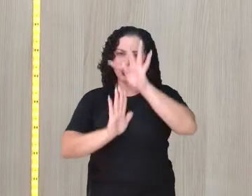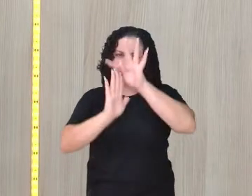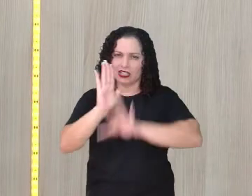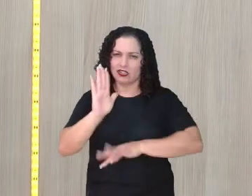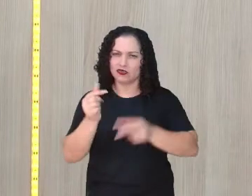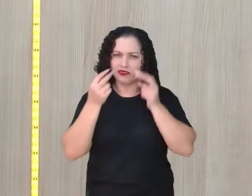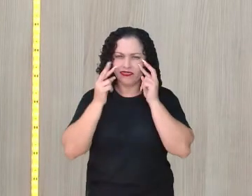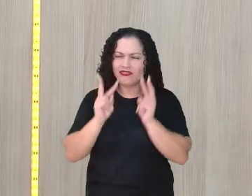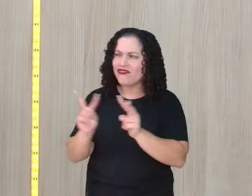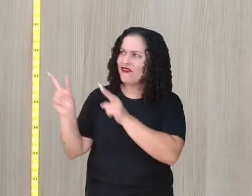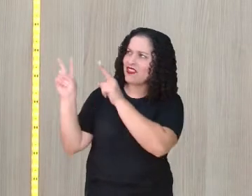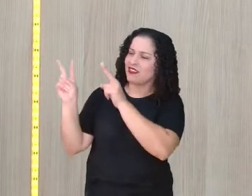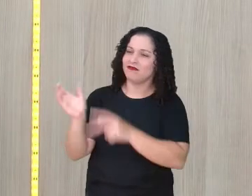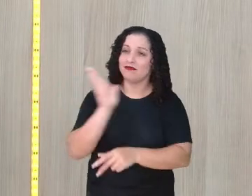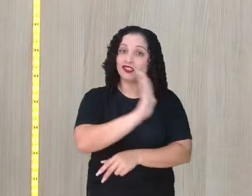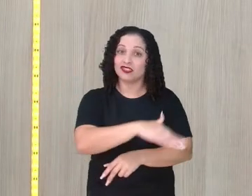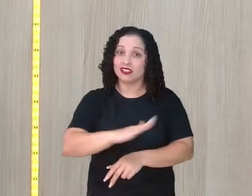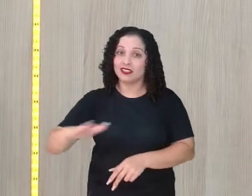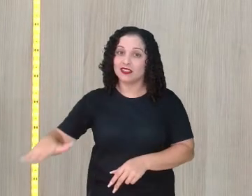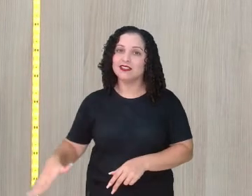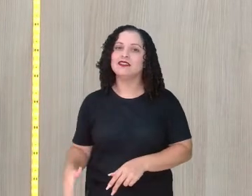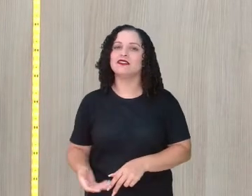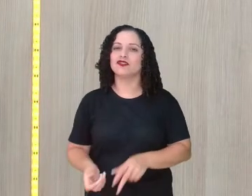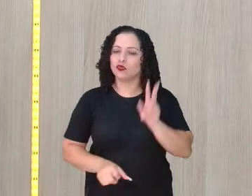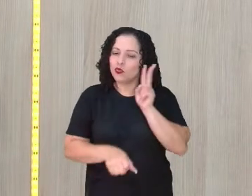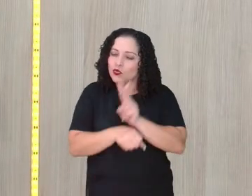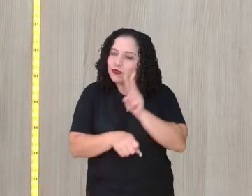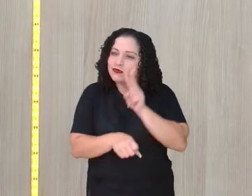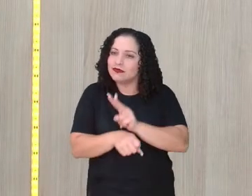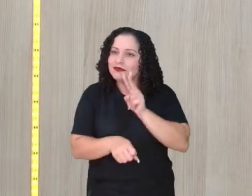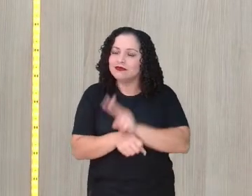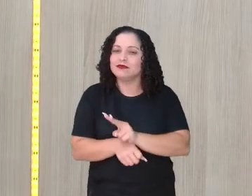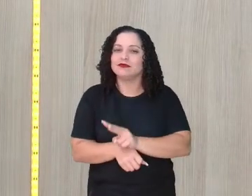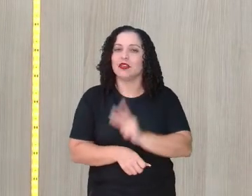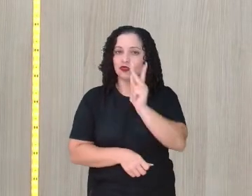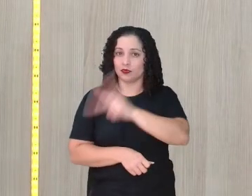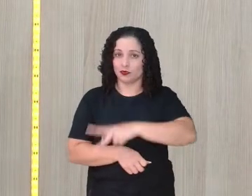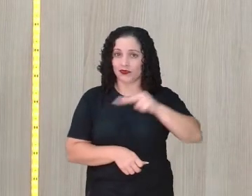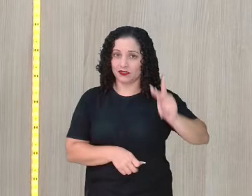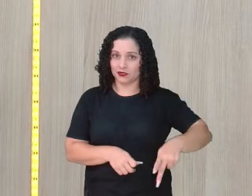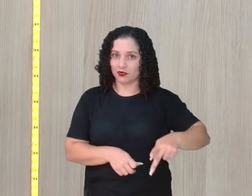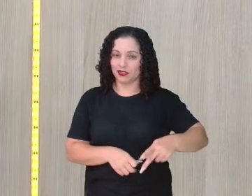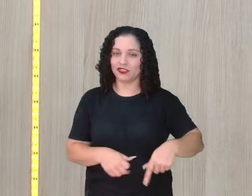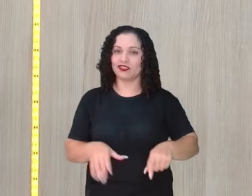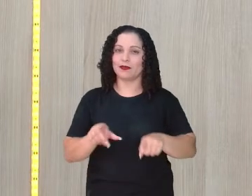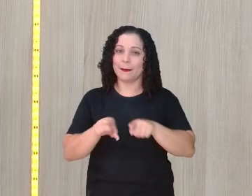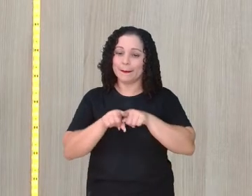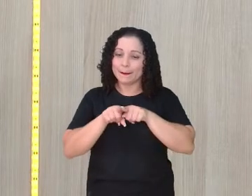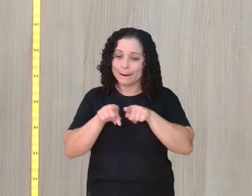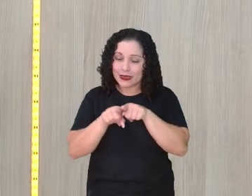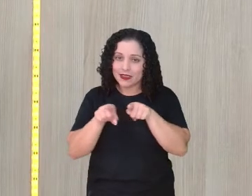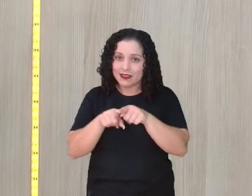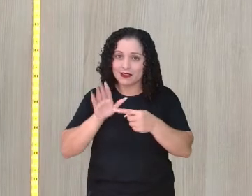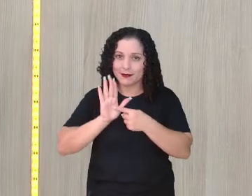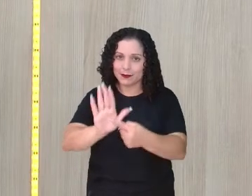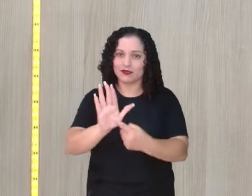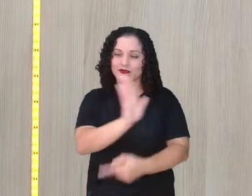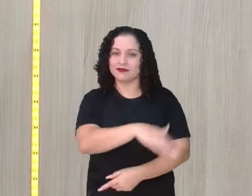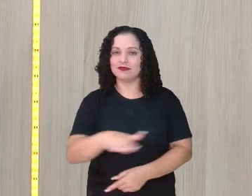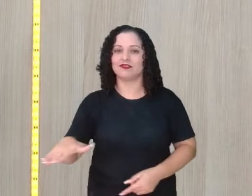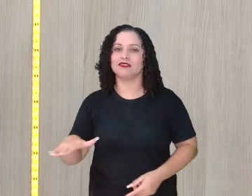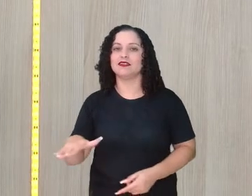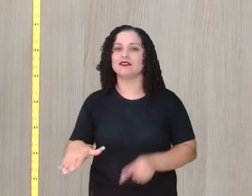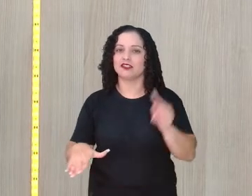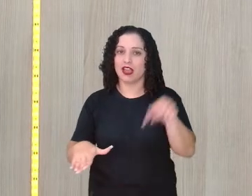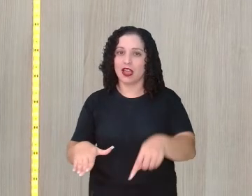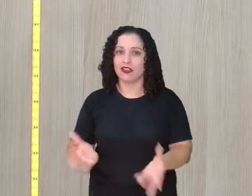olhando, as crianças já estão preocupadas, né? Isso. Nós, professores, já estamos levando para nossas crianças, para que nossas crianças possam